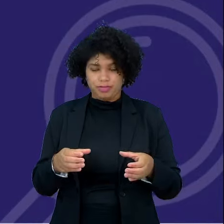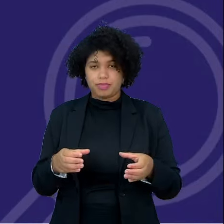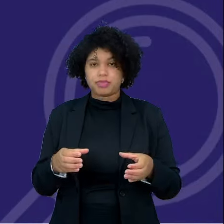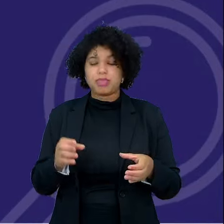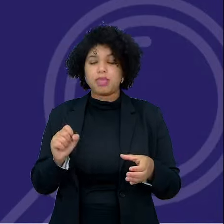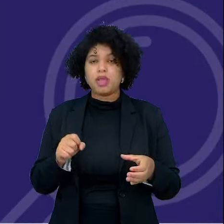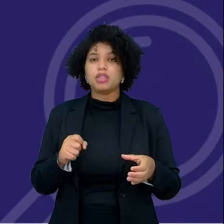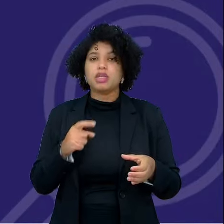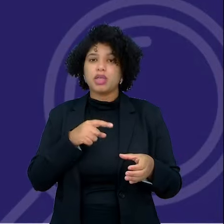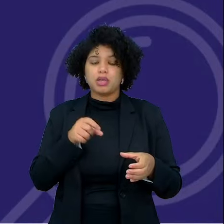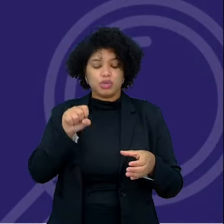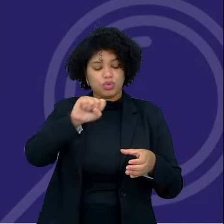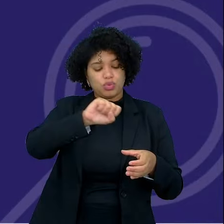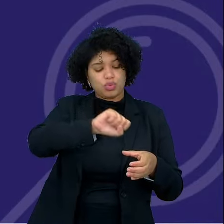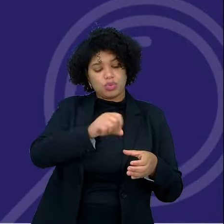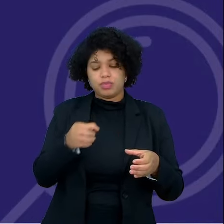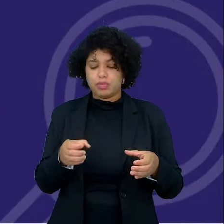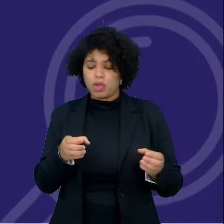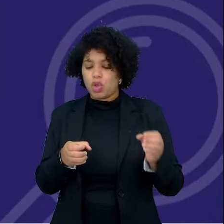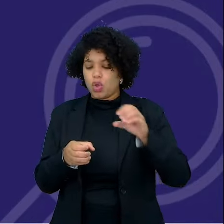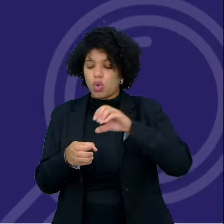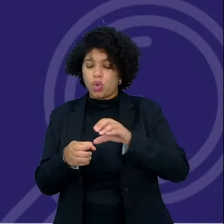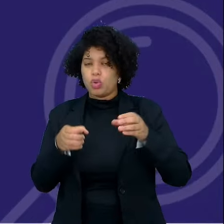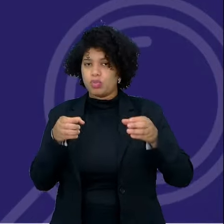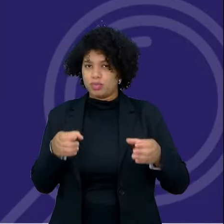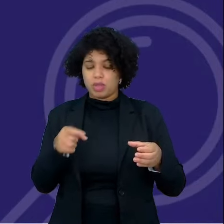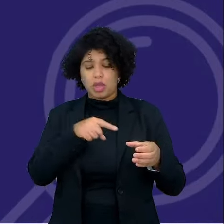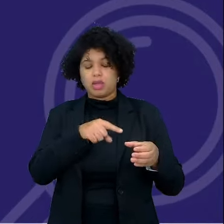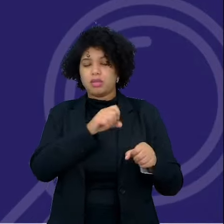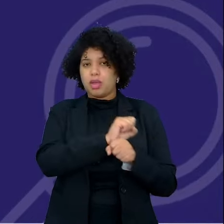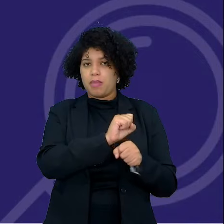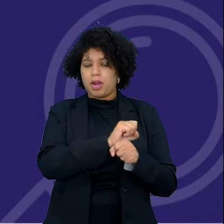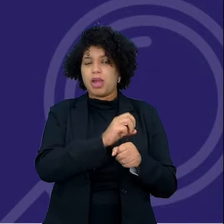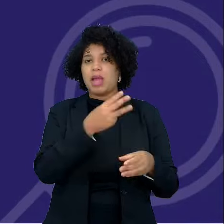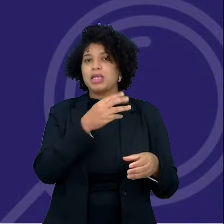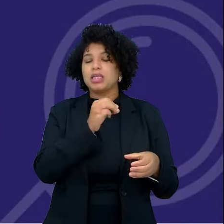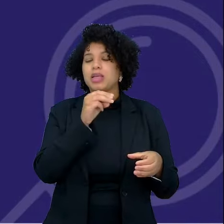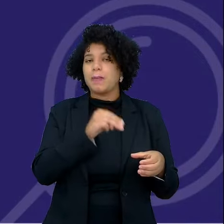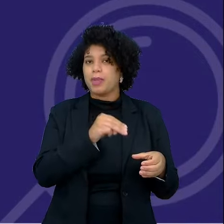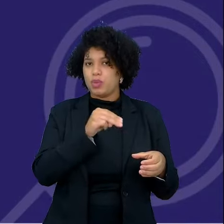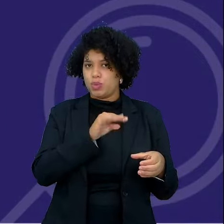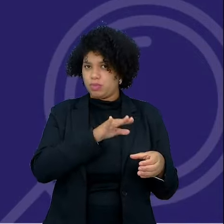refrigerante 1, ele vai deixar em repouso 30 minutos,